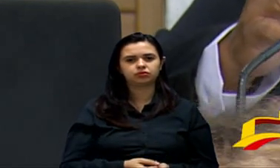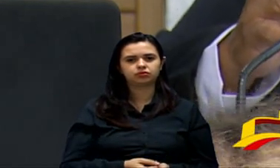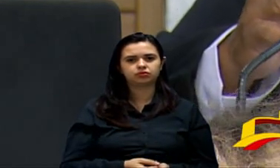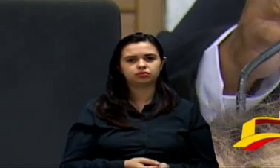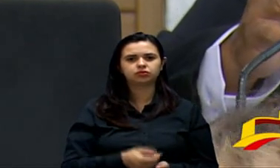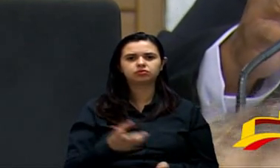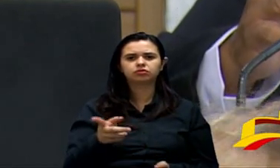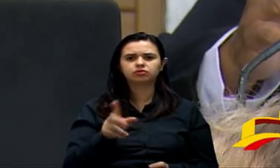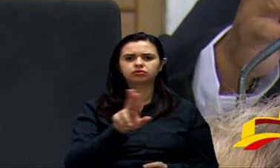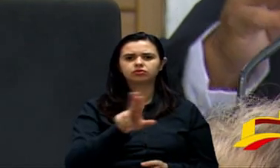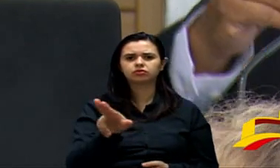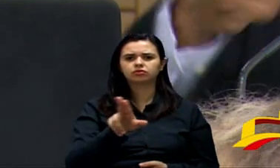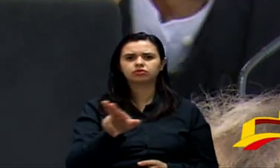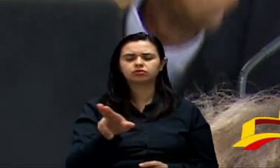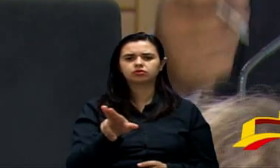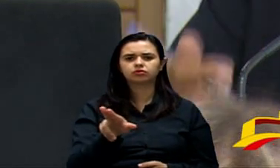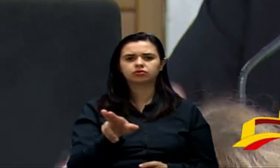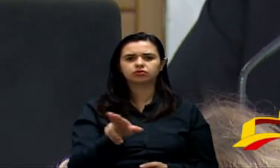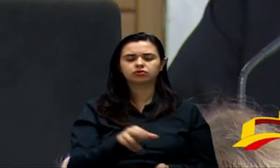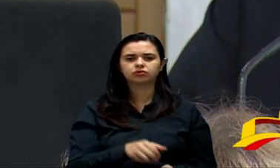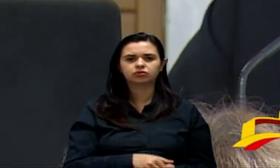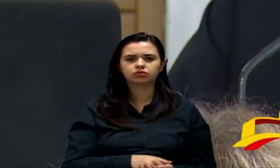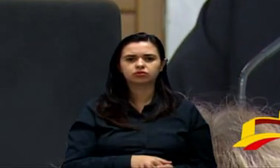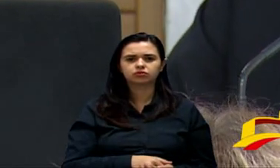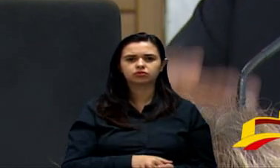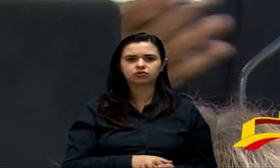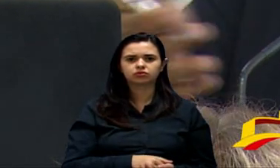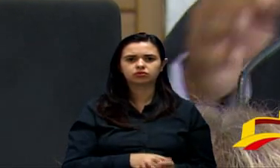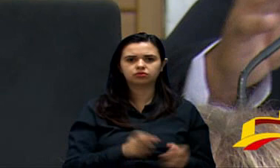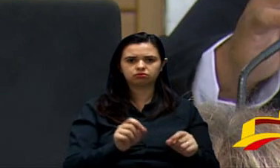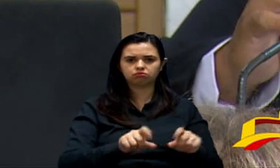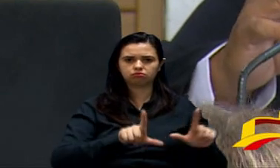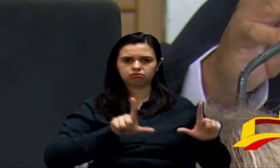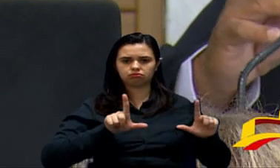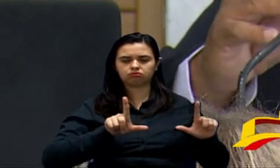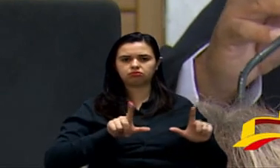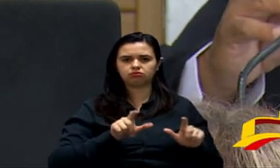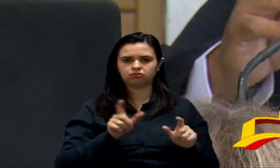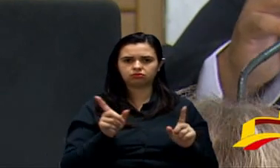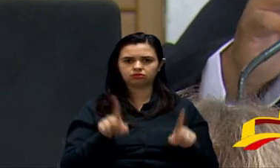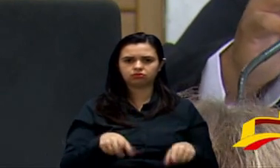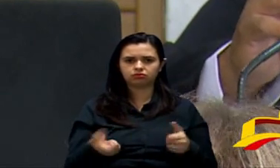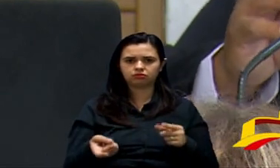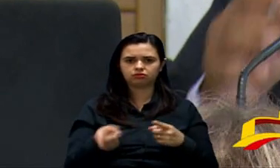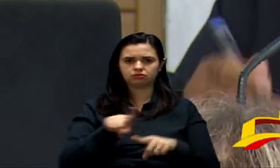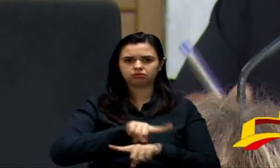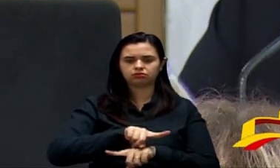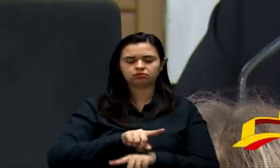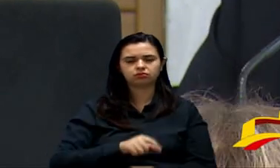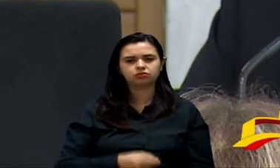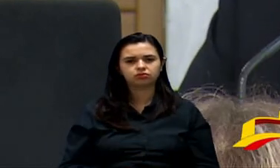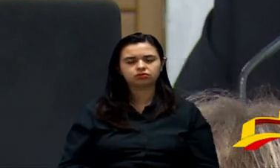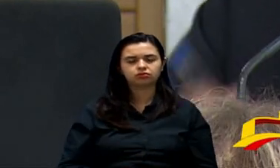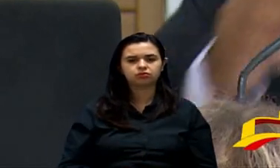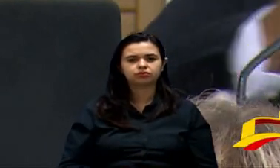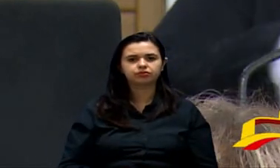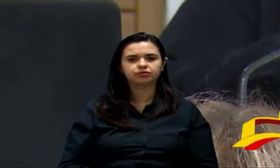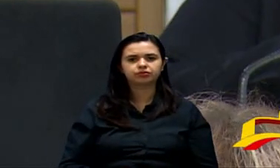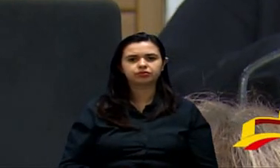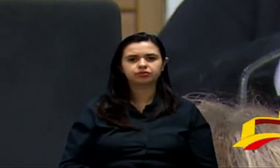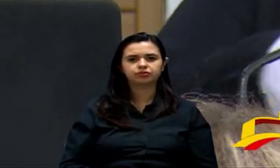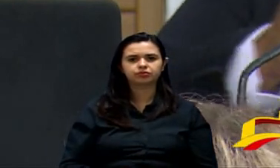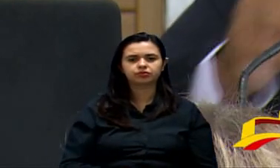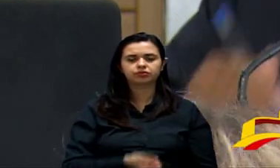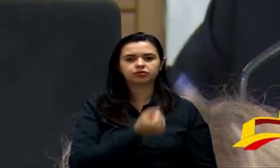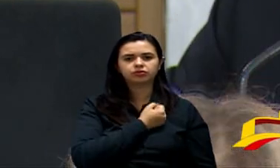Qual o nome da senhora pediu o destaque dele para poder fazer a inversão? Aqui não tem nenhum destacado, então pode pedir a inversão. Oi? Número